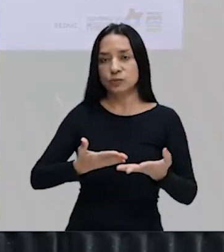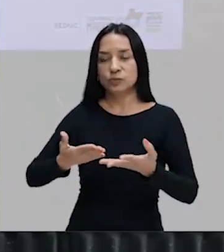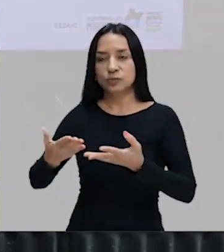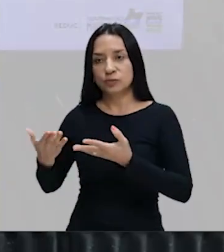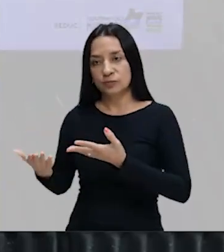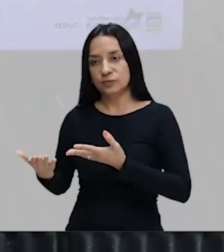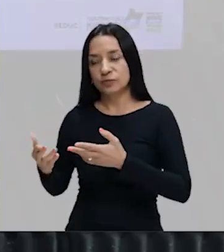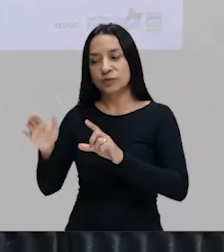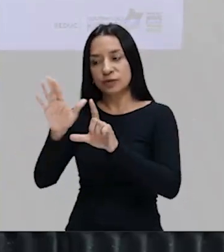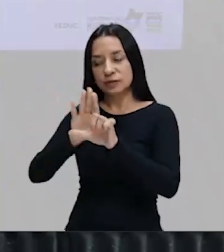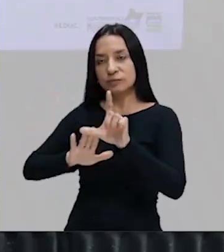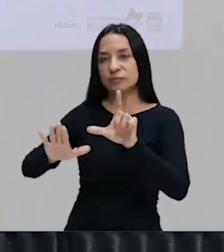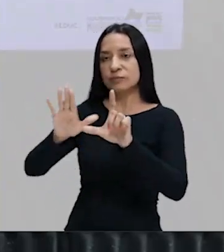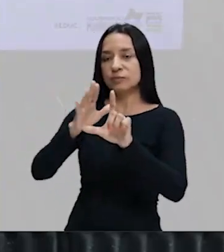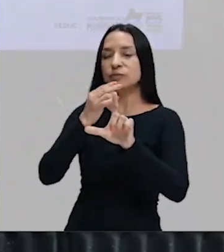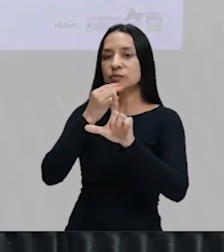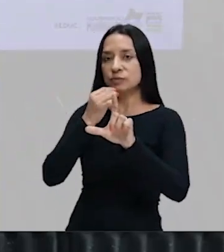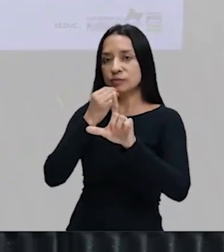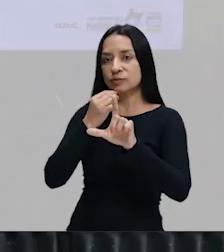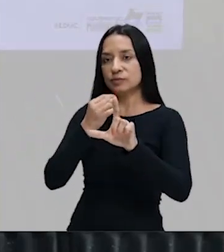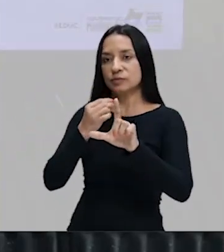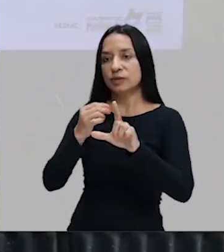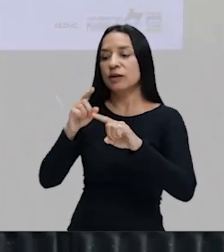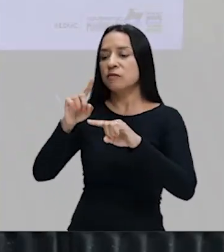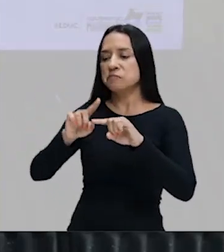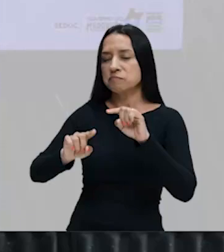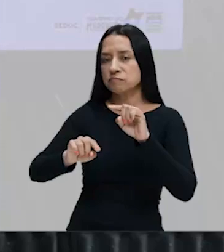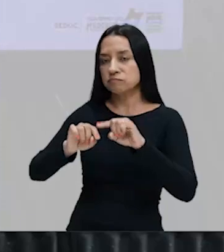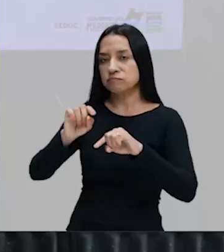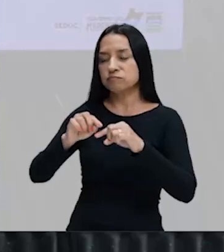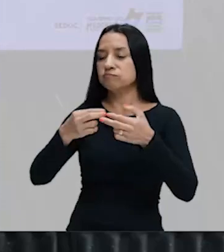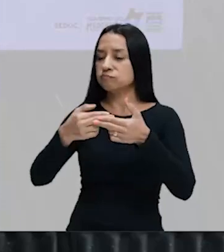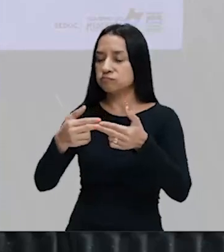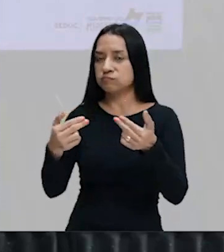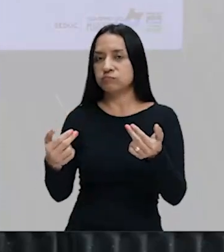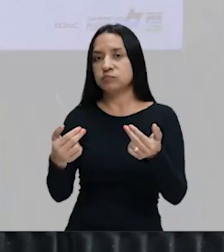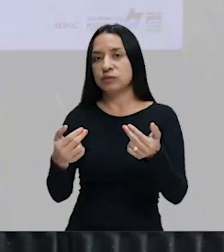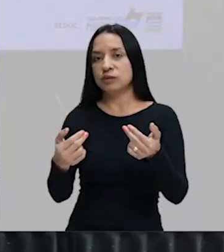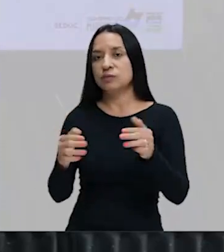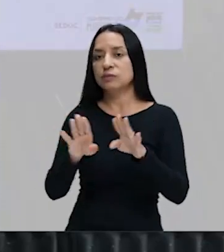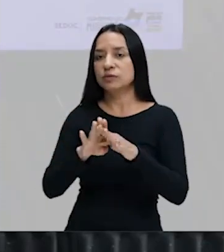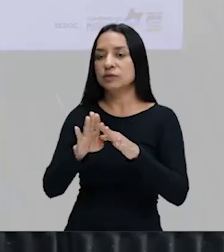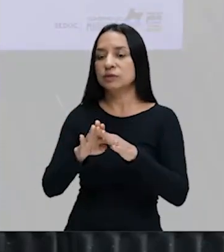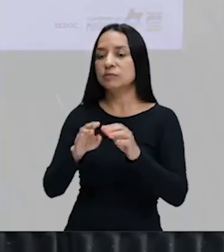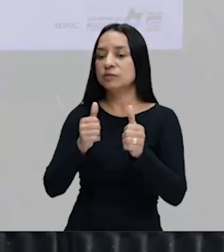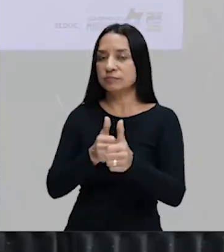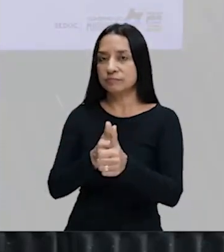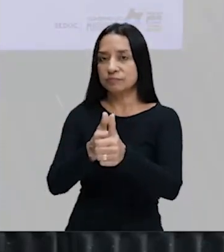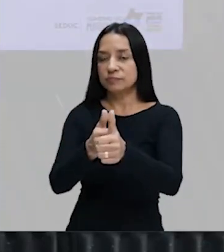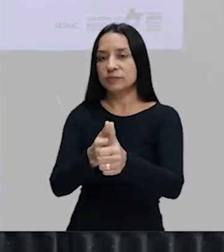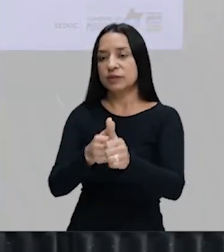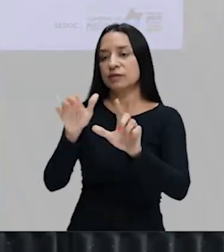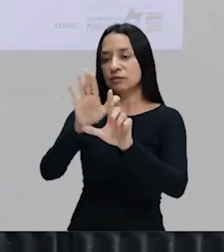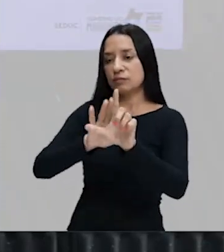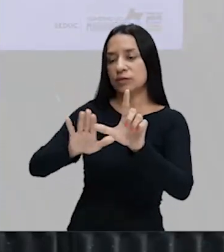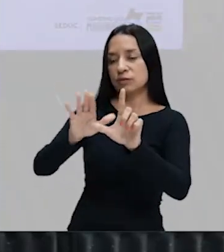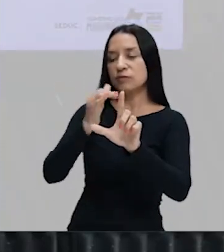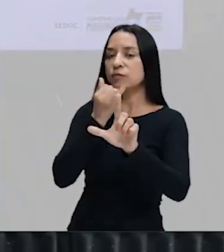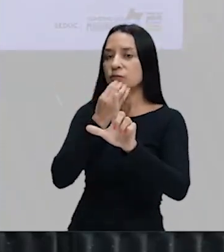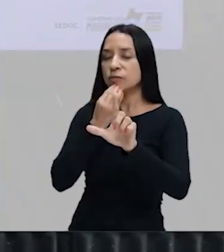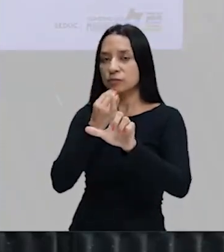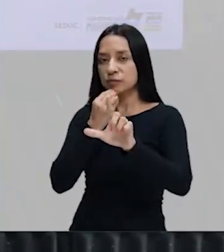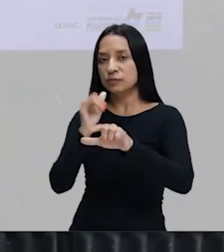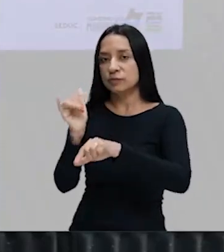aí, aliás, segue lá no Instagram também, viu? Plataforma Gonçalves Dias, pré-vestibular Gonçalves Dias. Nosso projeto Gonçalves Dias levando